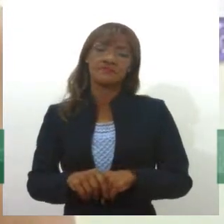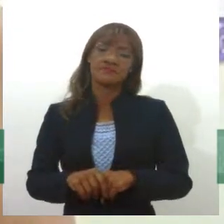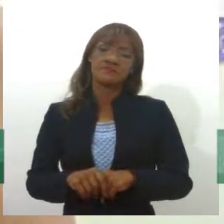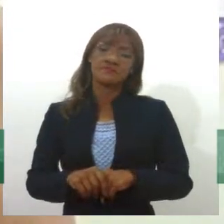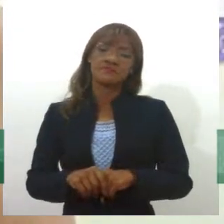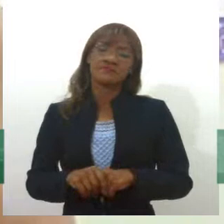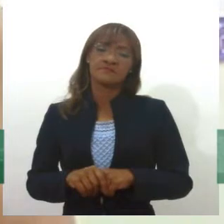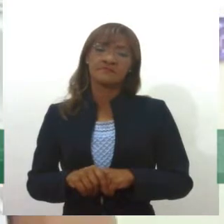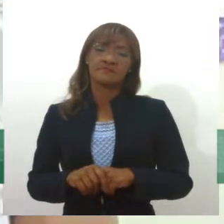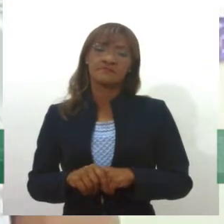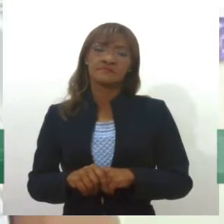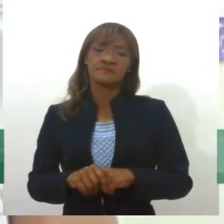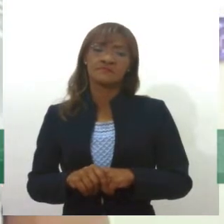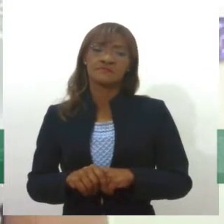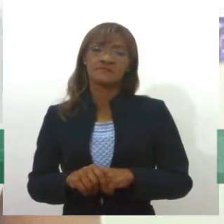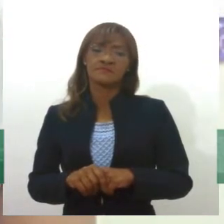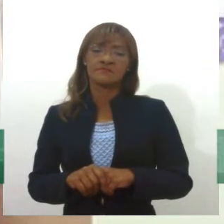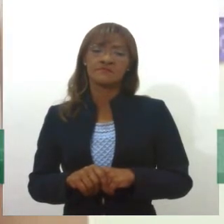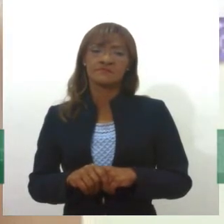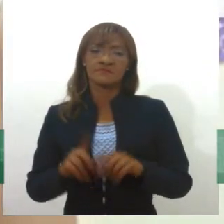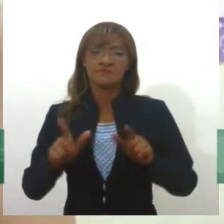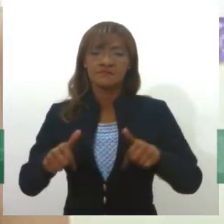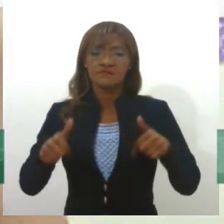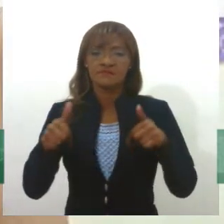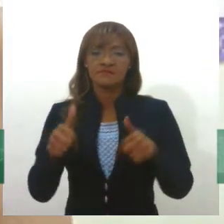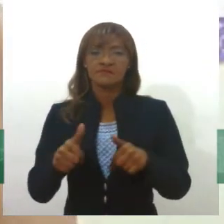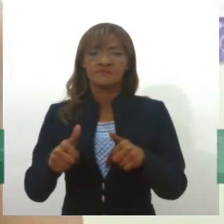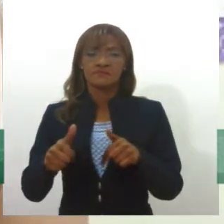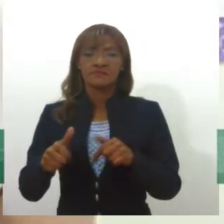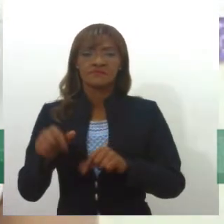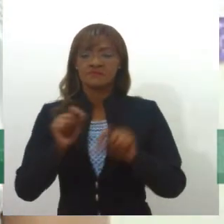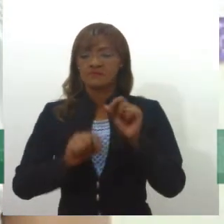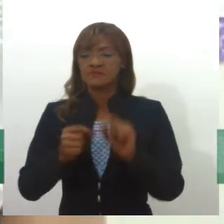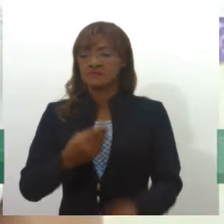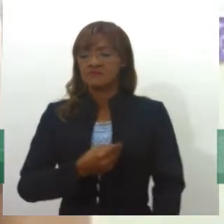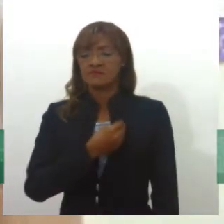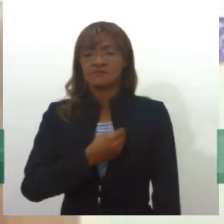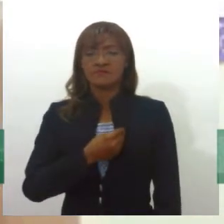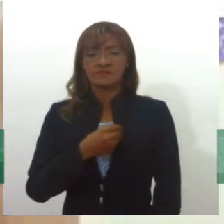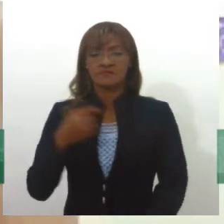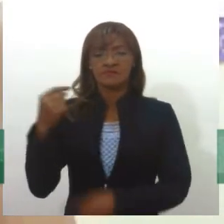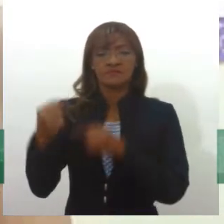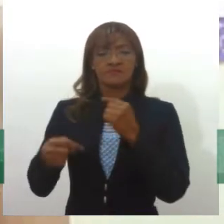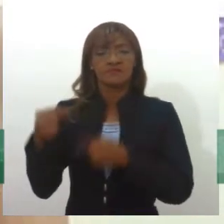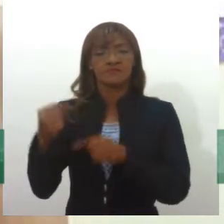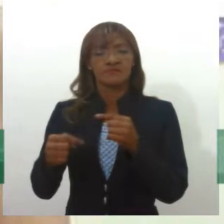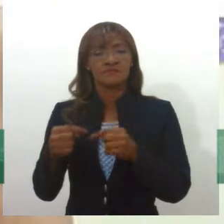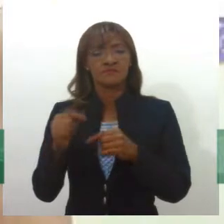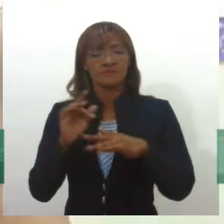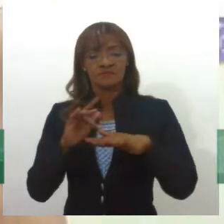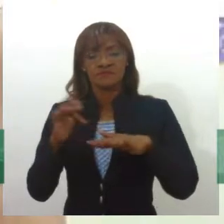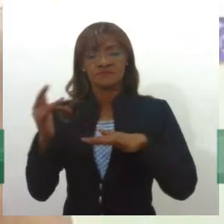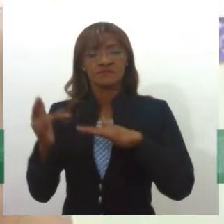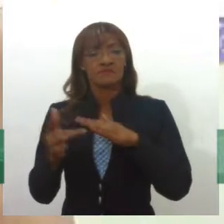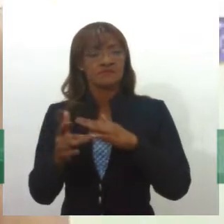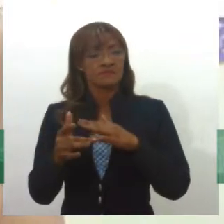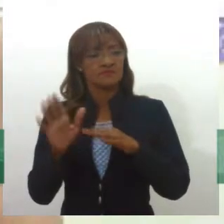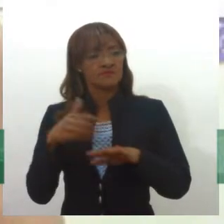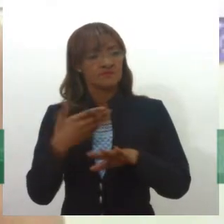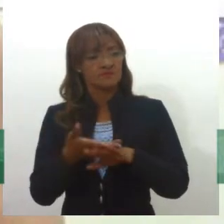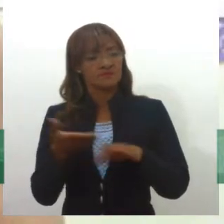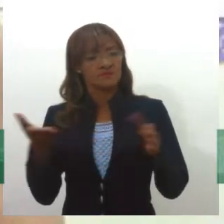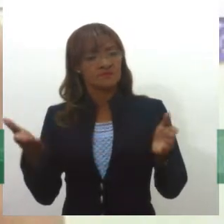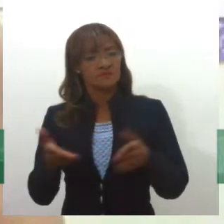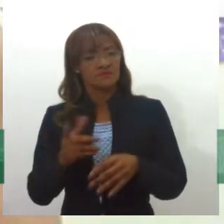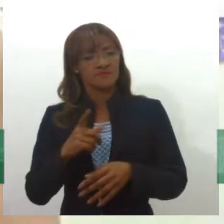enfrentando essa questão, essa barreira política, que a barreira social ainda existe. A questão,